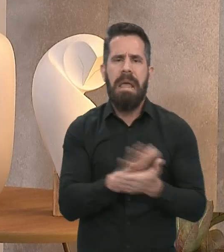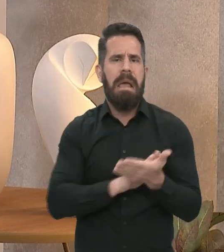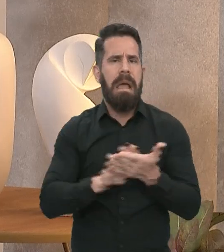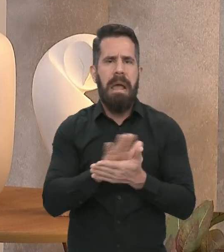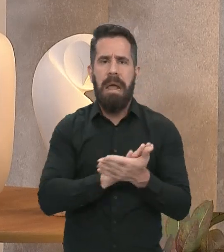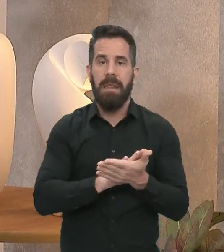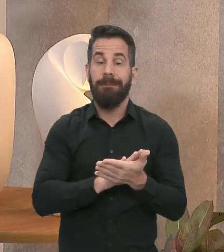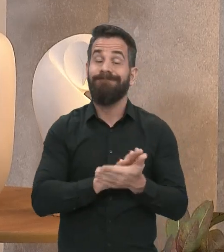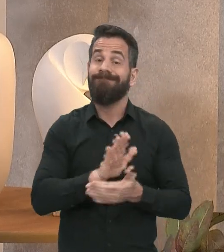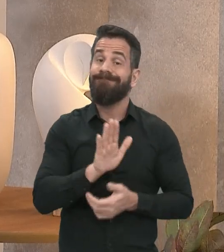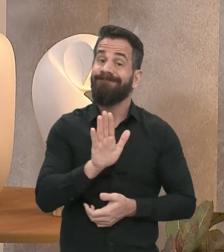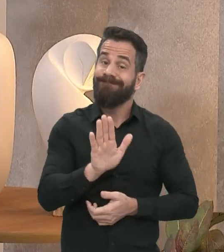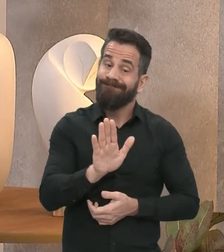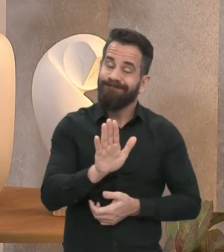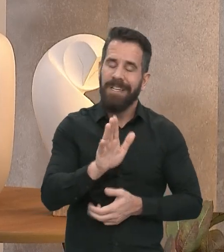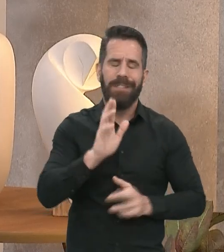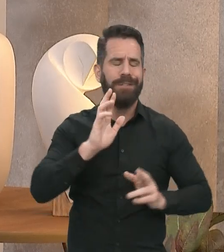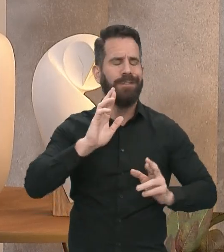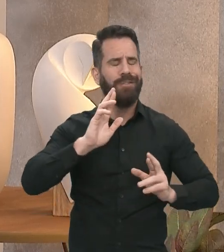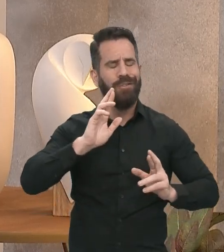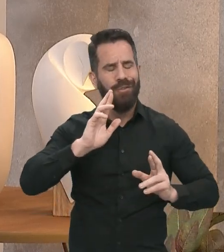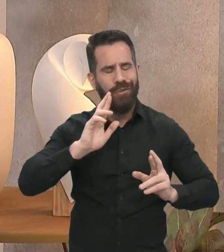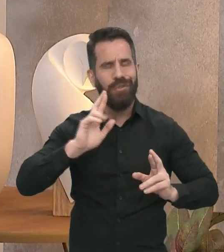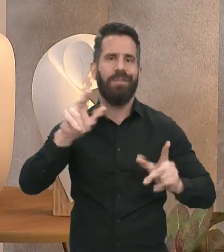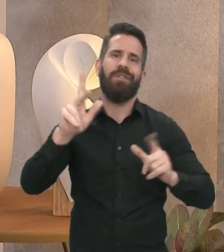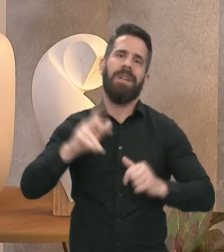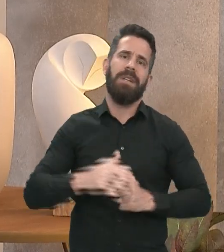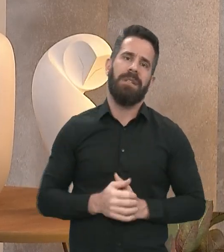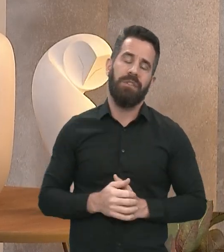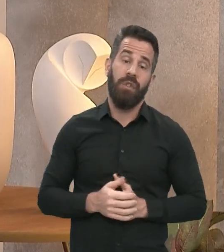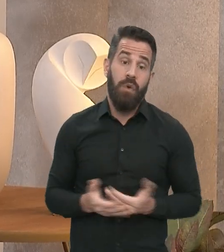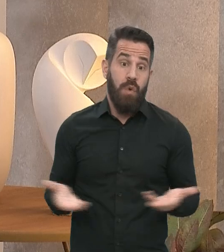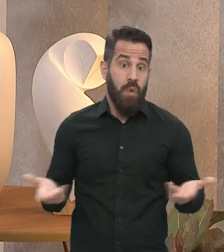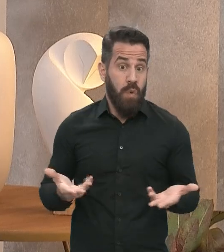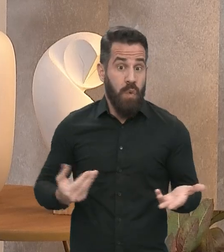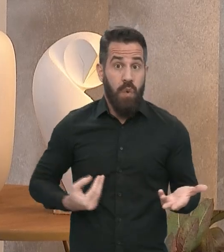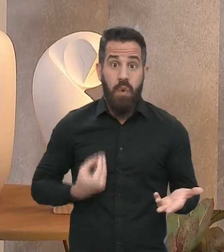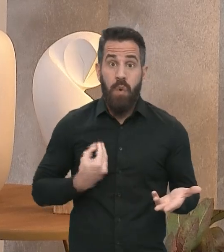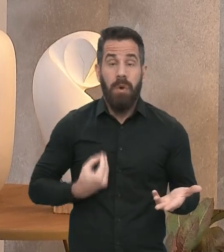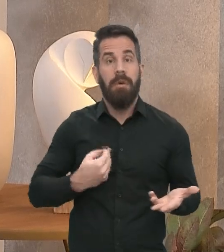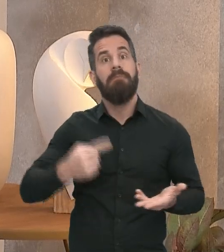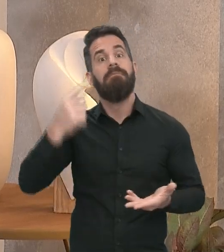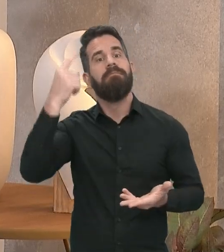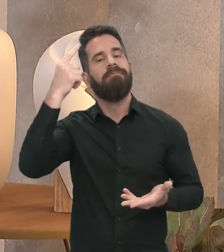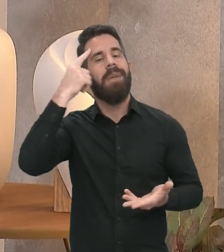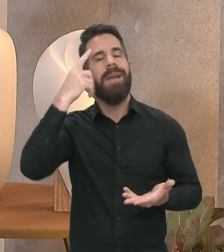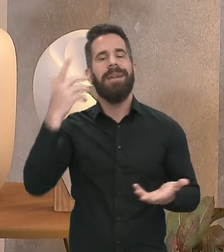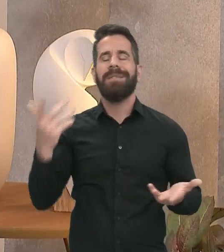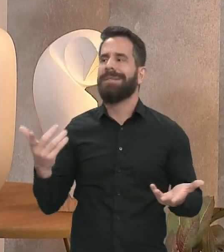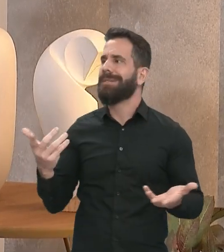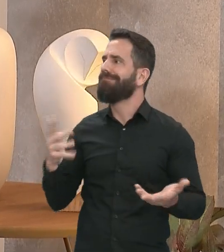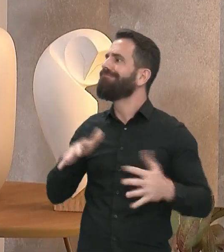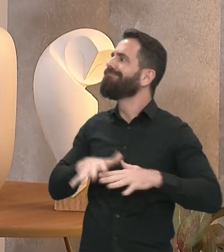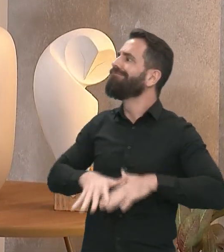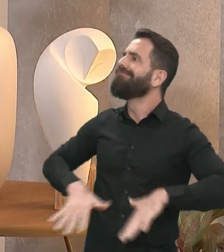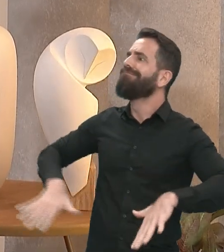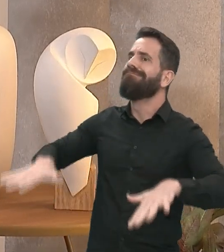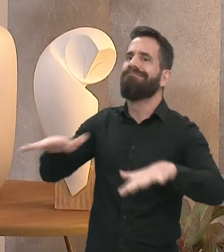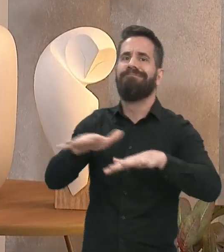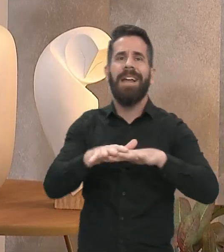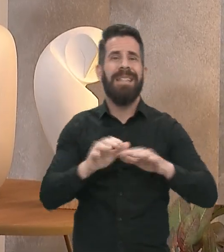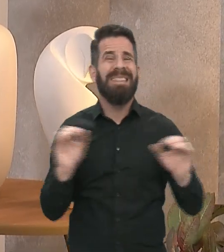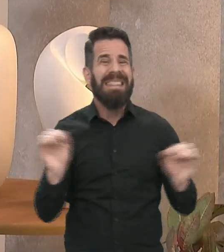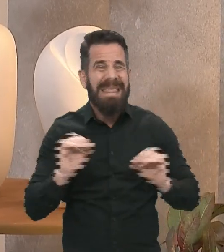esse contexto, porque é muito difícil hoje a gente colocar a tela nesse lugar só de vilanidade. Porque a